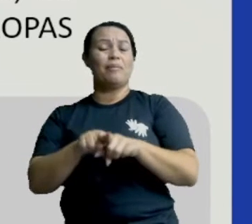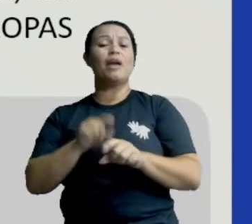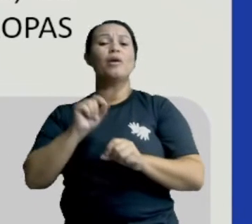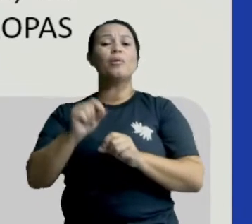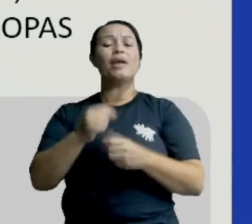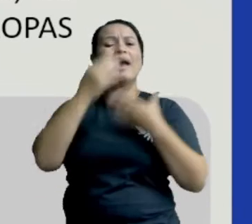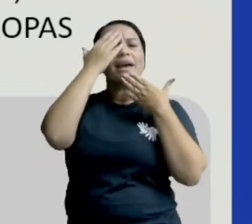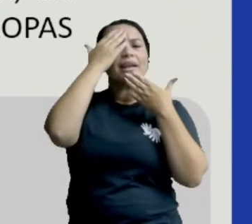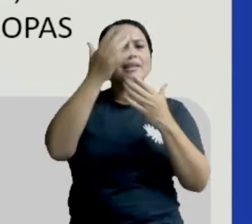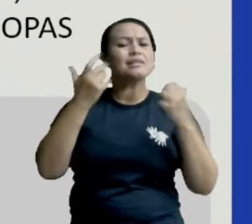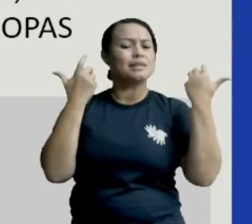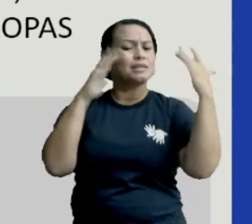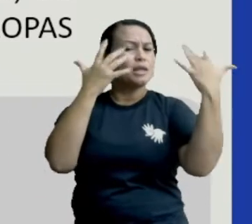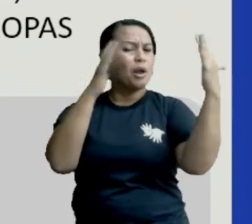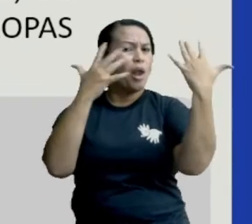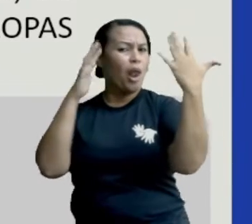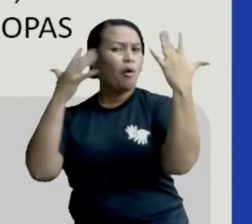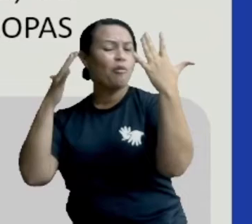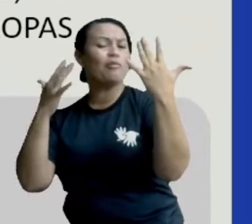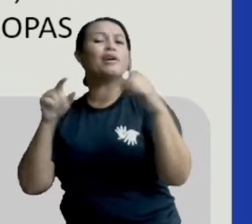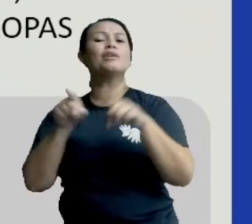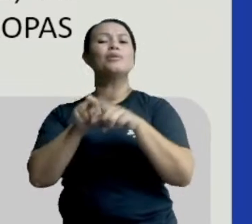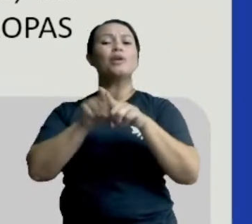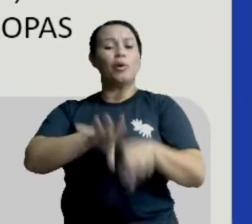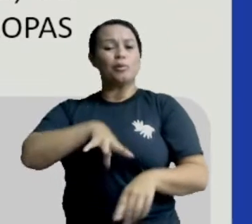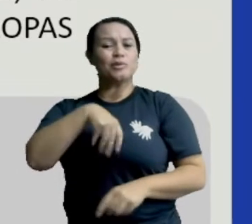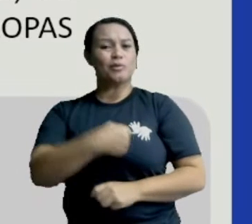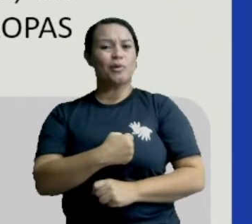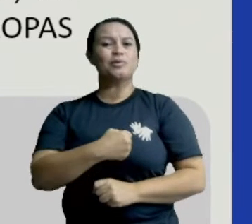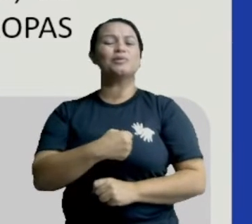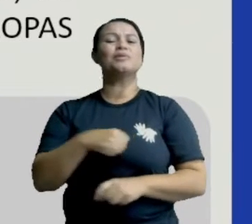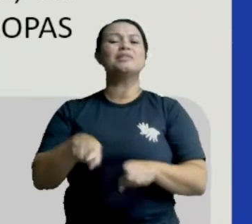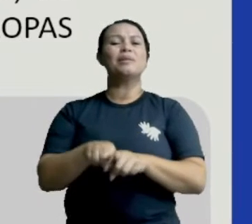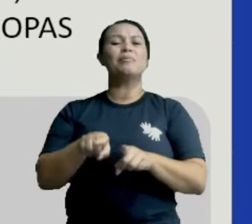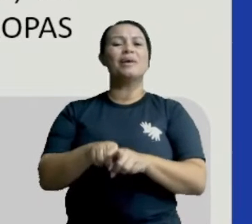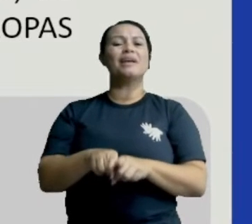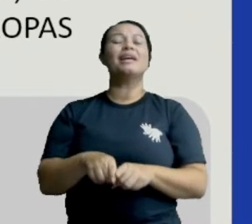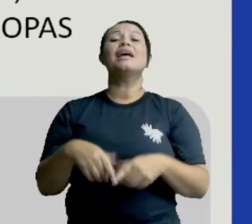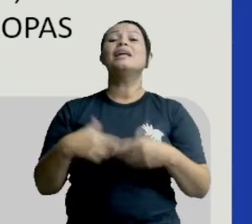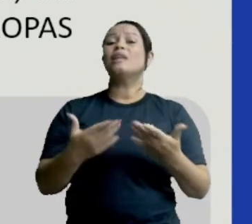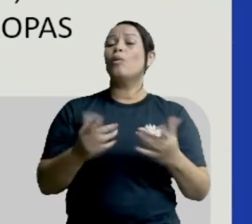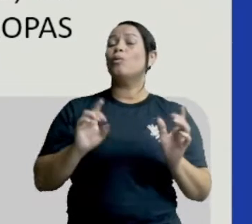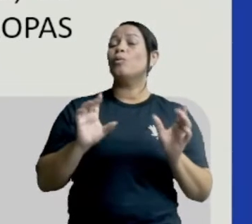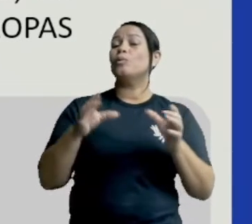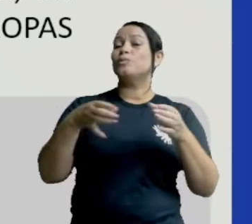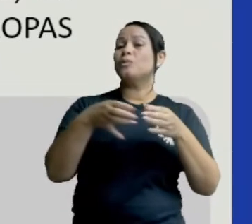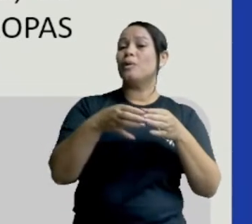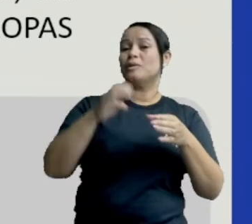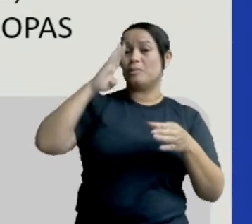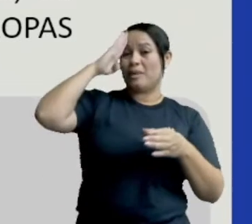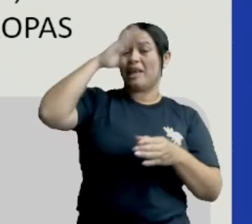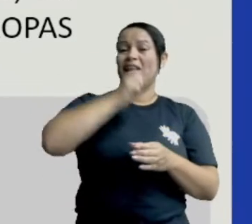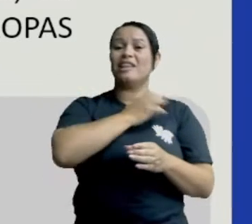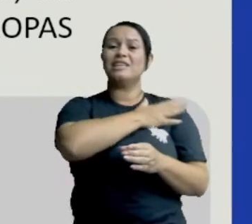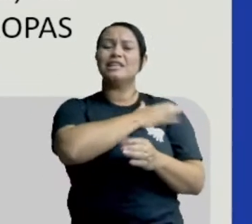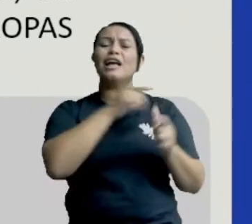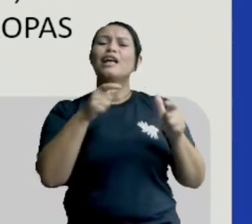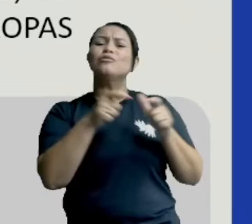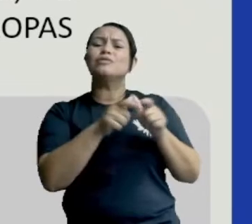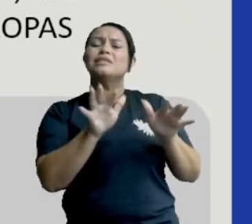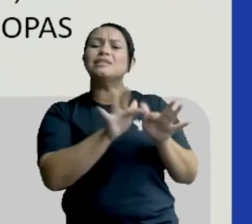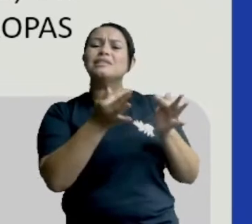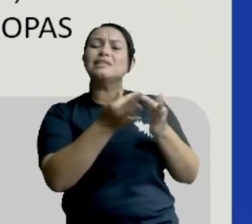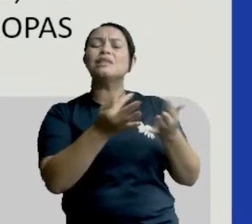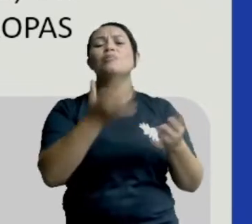e louvando-lhes o esforço e a coragem. Nosso pequeno exército em formação, constituído